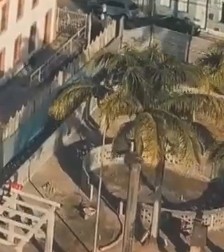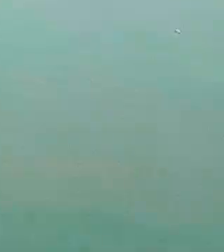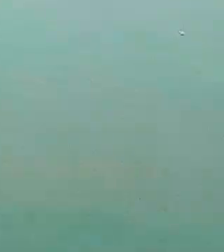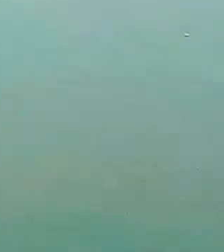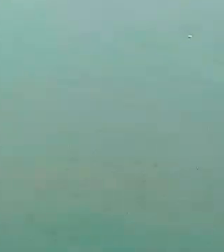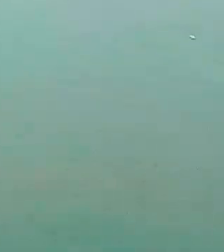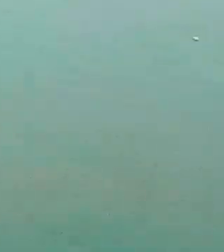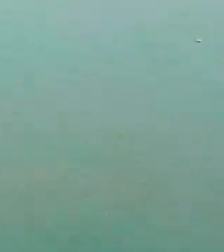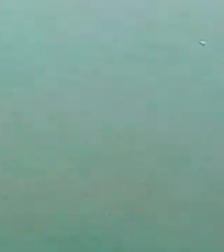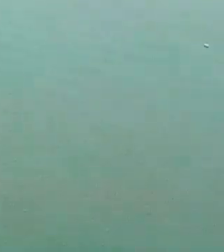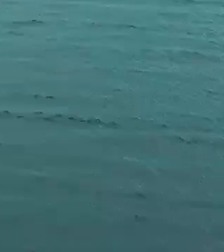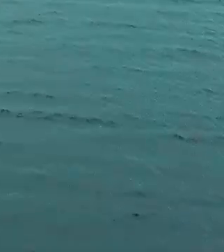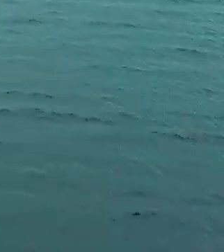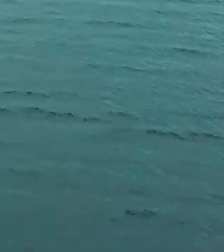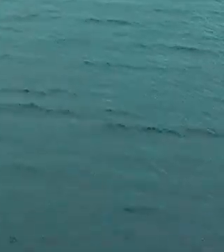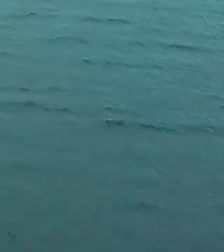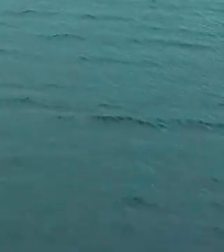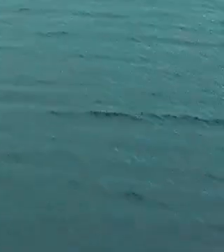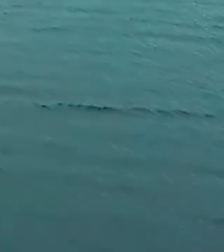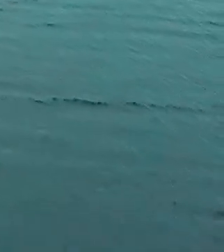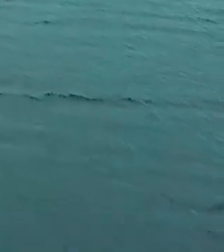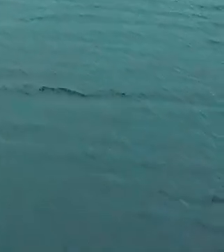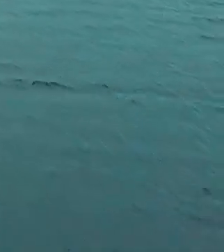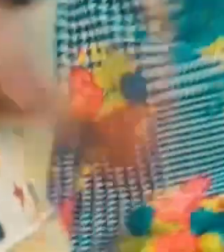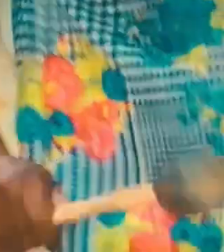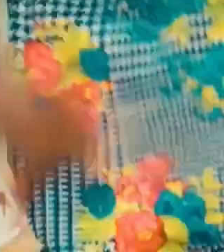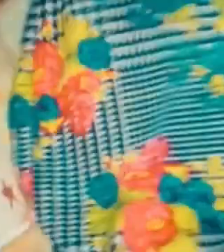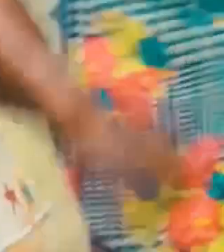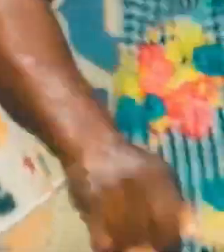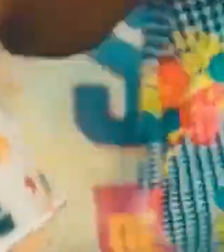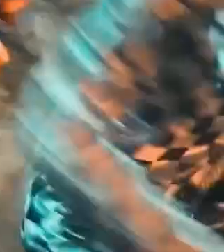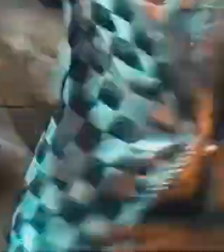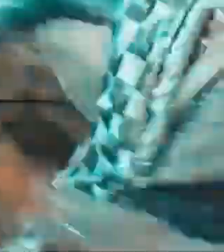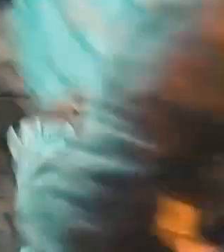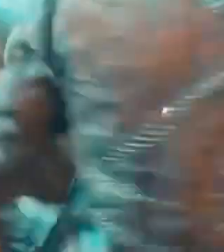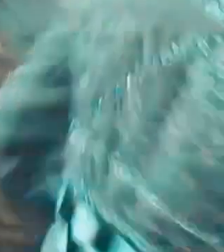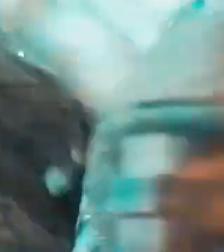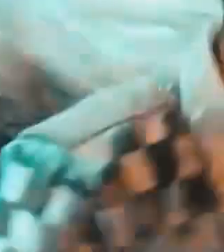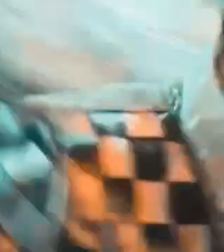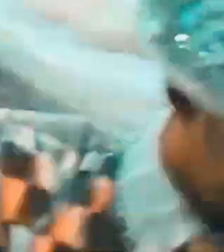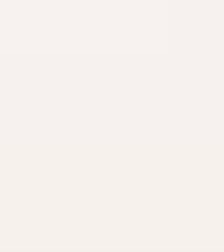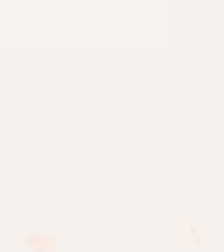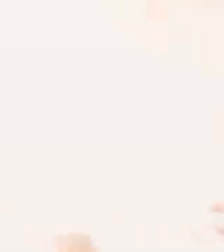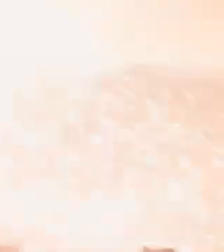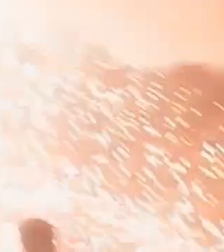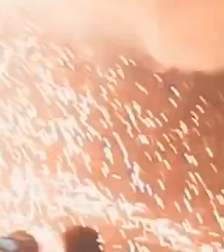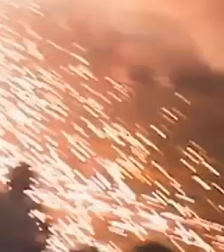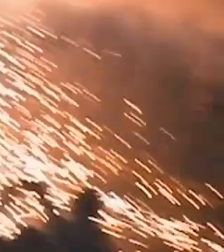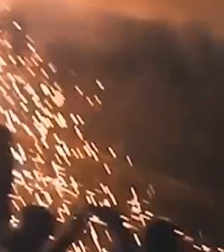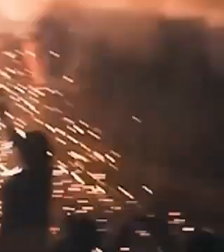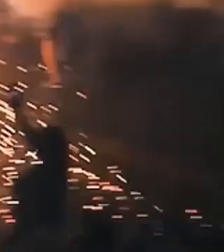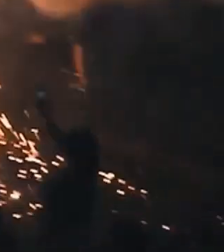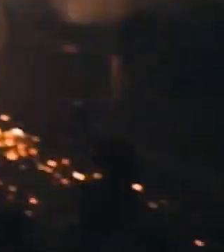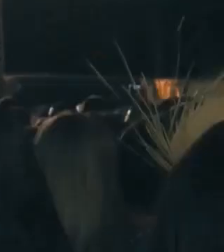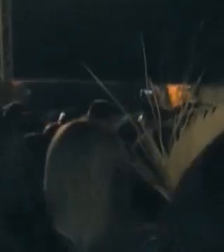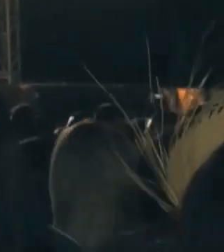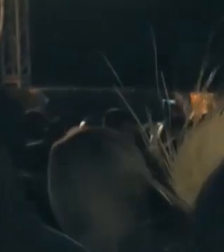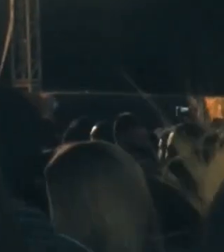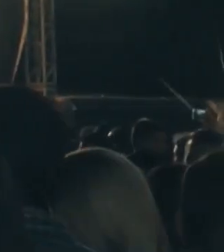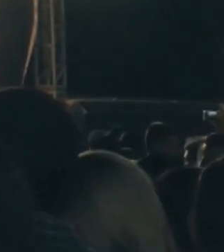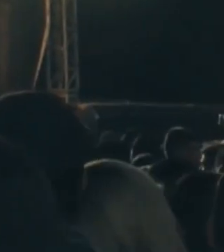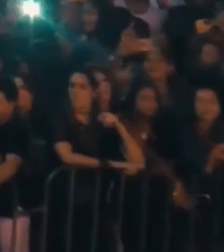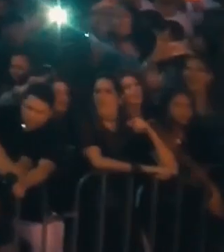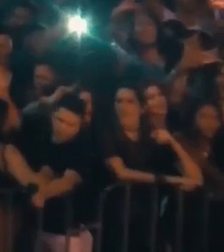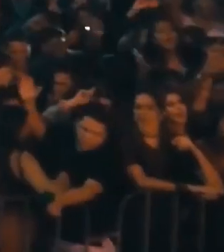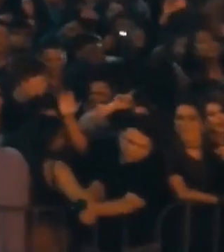ao lado do belo litoral, da Lagoa dos Tambaquis, das manifestações populares e festas como São João, que